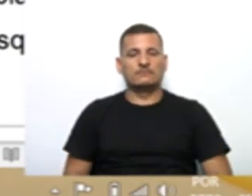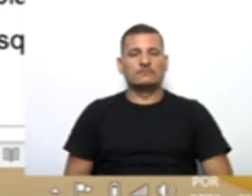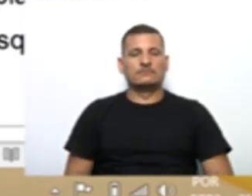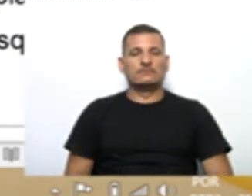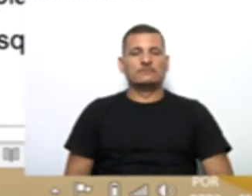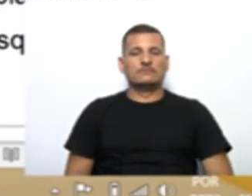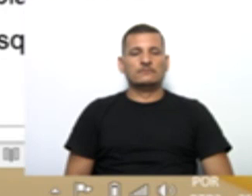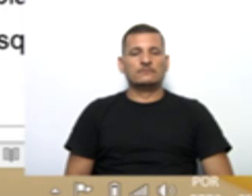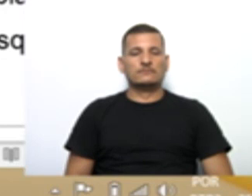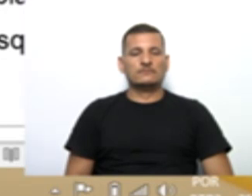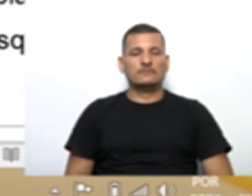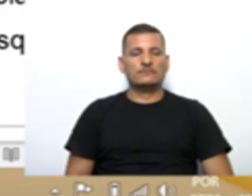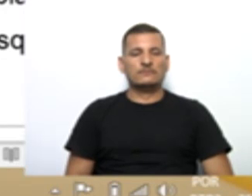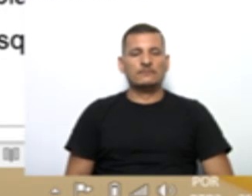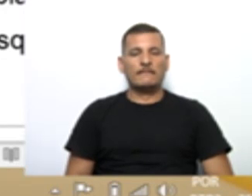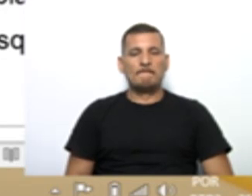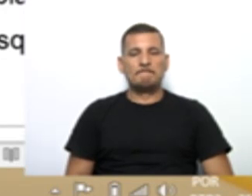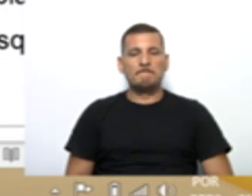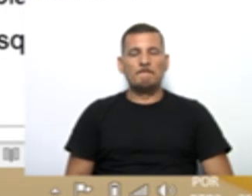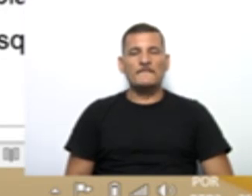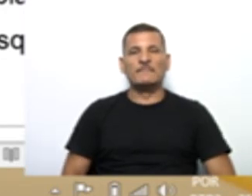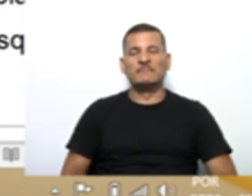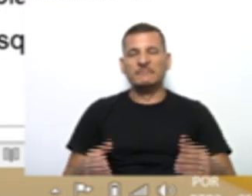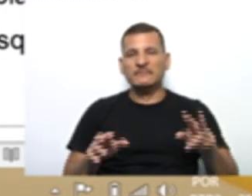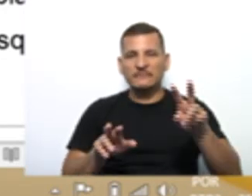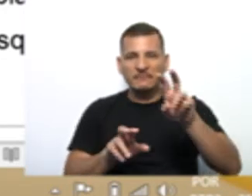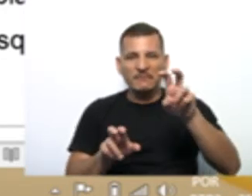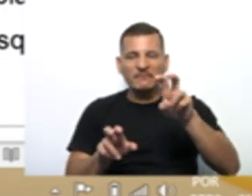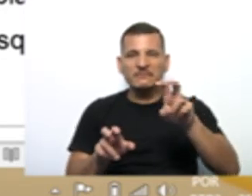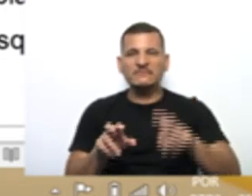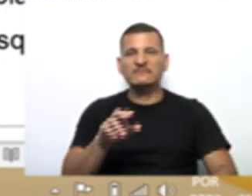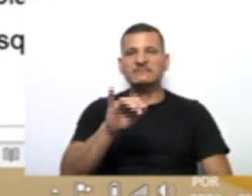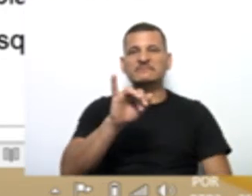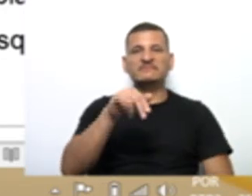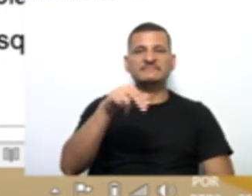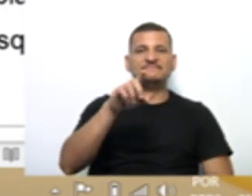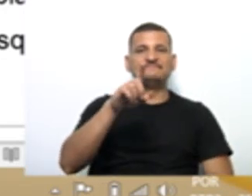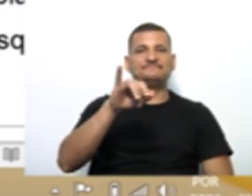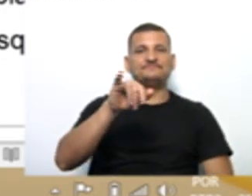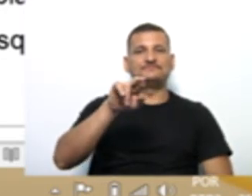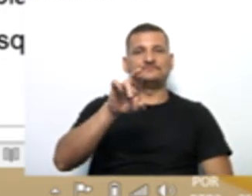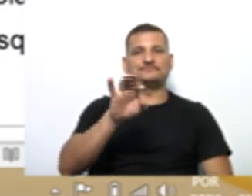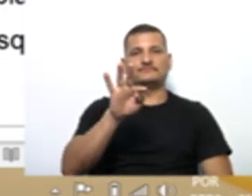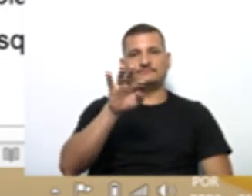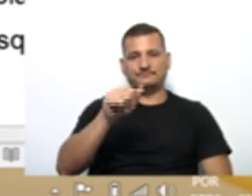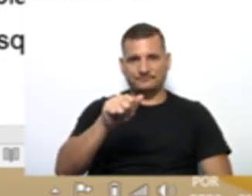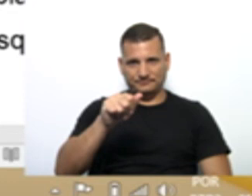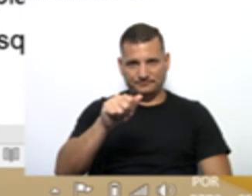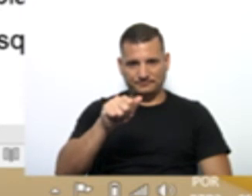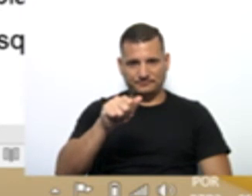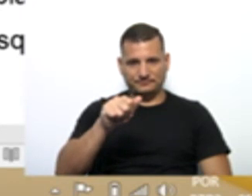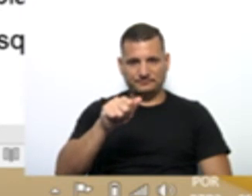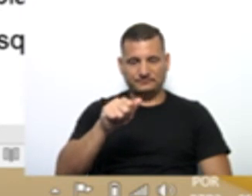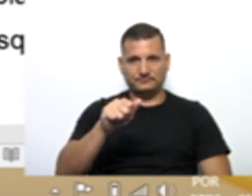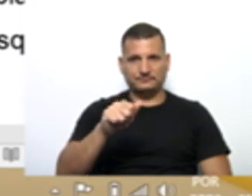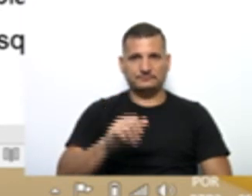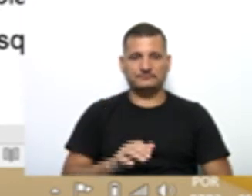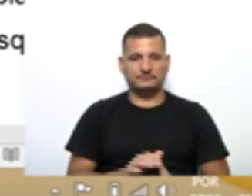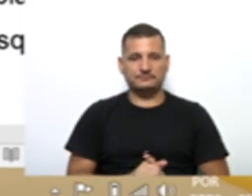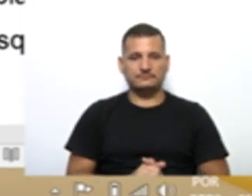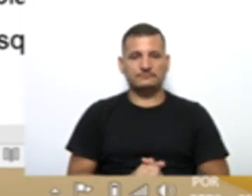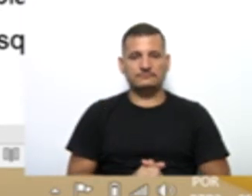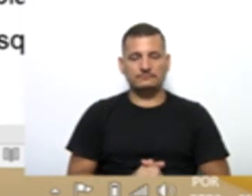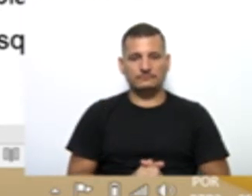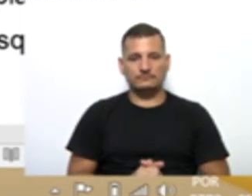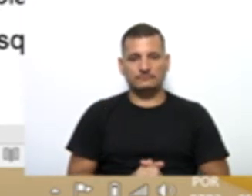exemplificar é uma citação que nós chamamos indireta, ou seja, eu li uma fonte, mas eu vou colocar